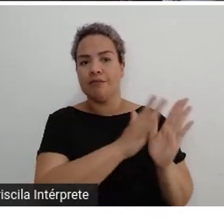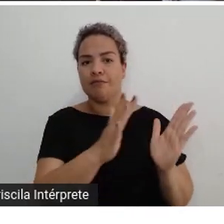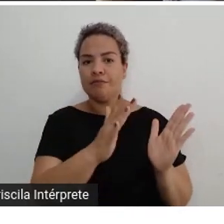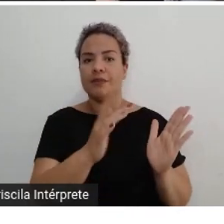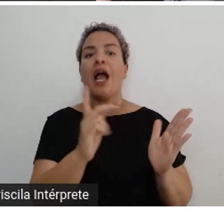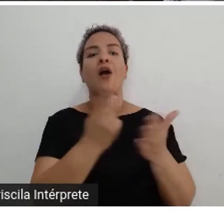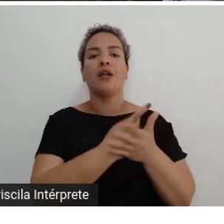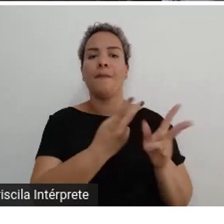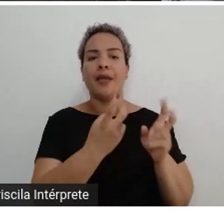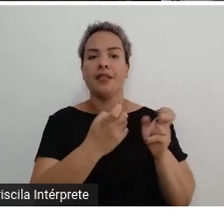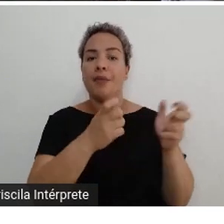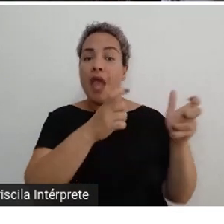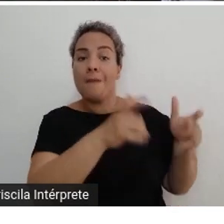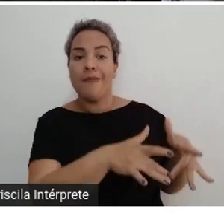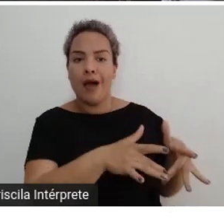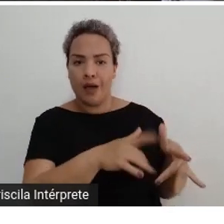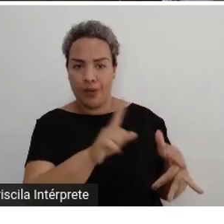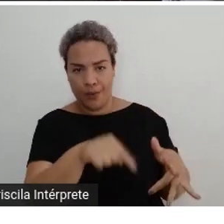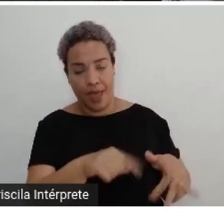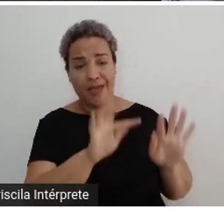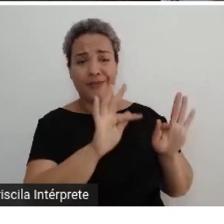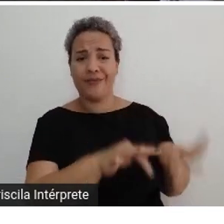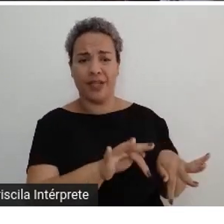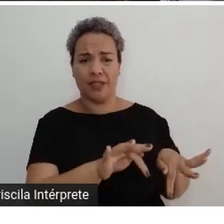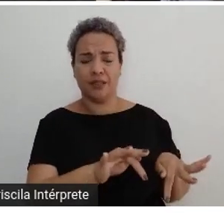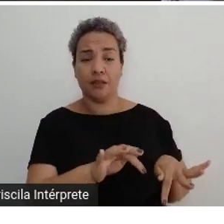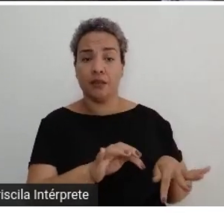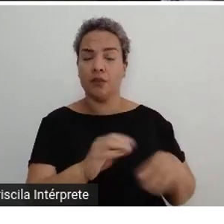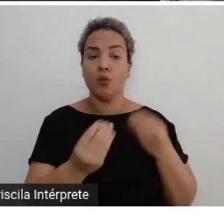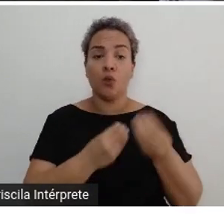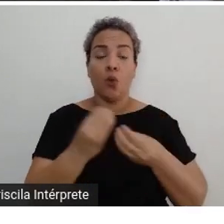gente, claro, quando é um ponto de finalização, ele não vai estar